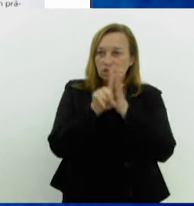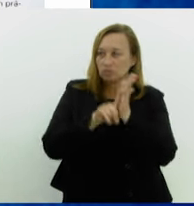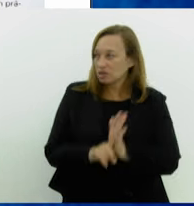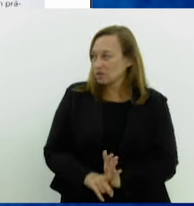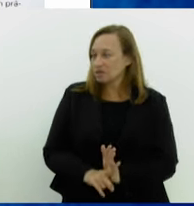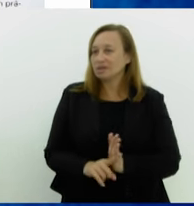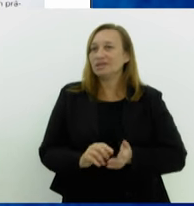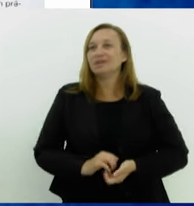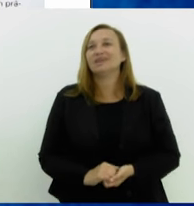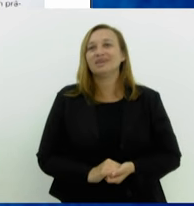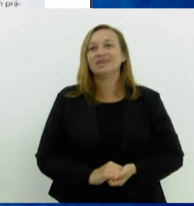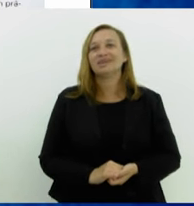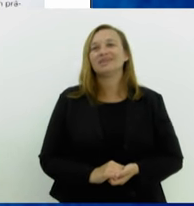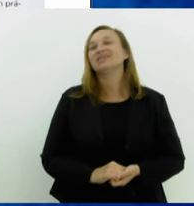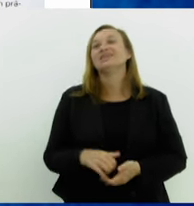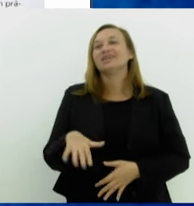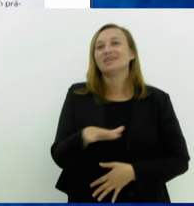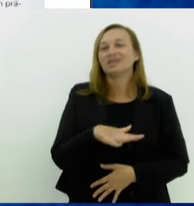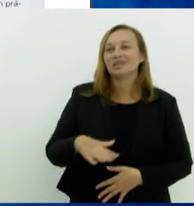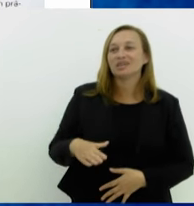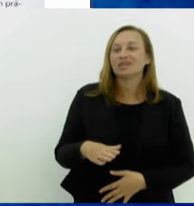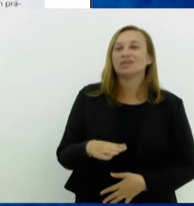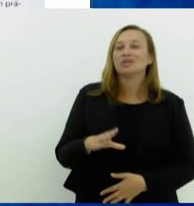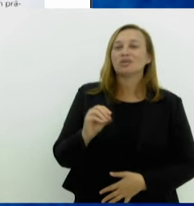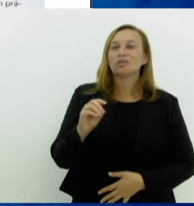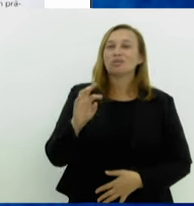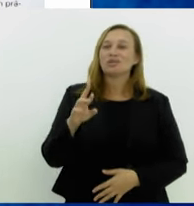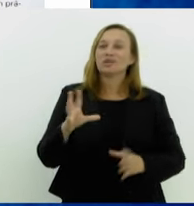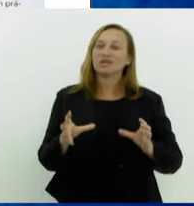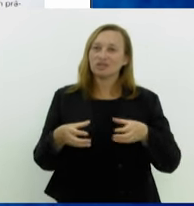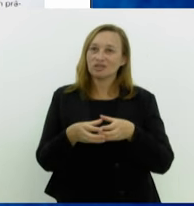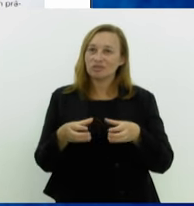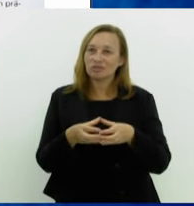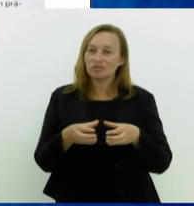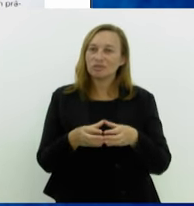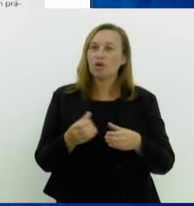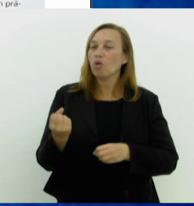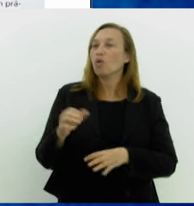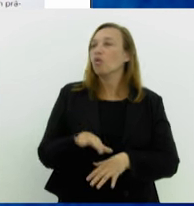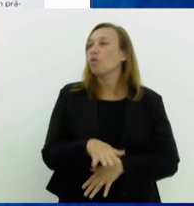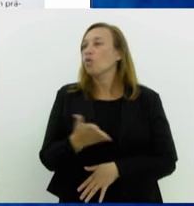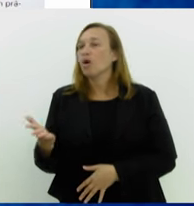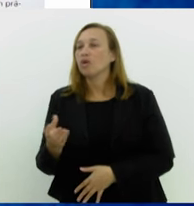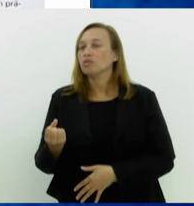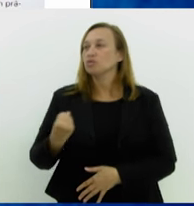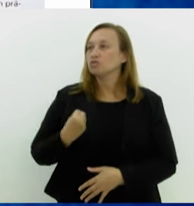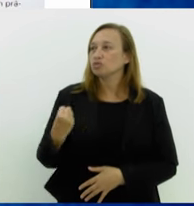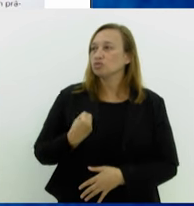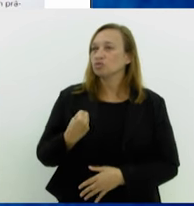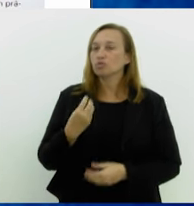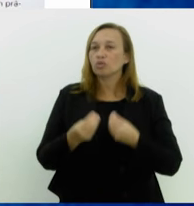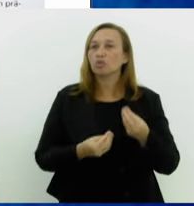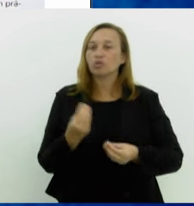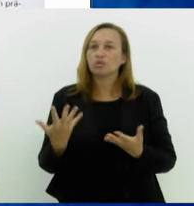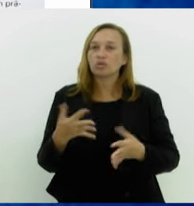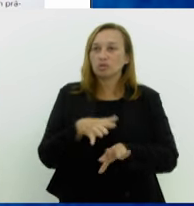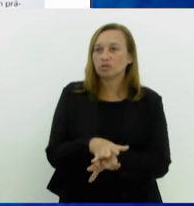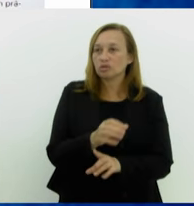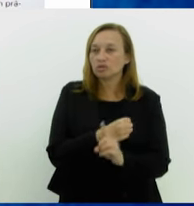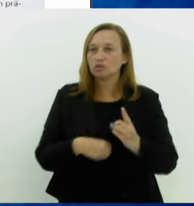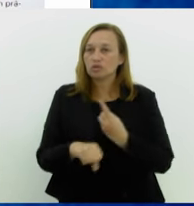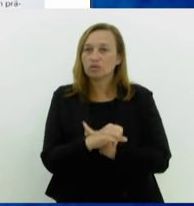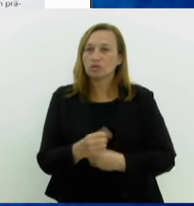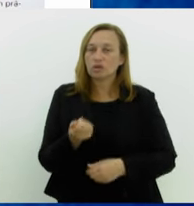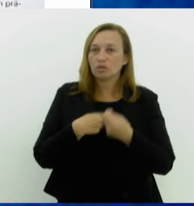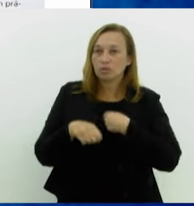empreendedor de base Comunitária Qual é a jornada dele quais são os números como fomentar um programa de inclusão socioeconômica a